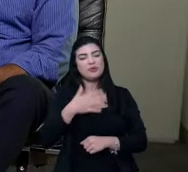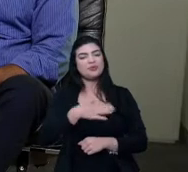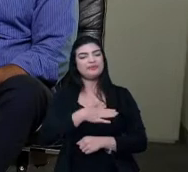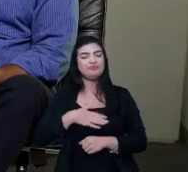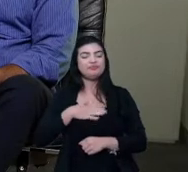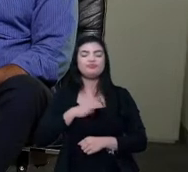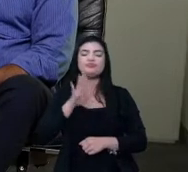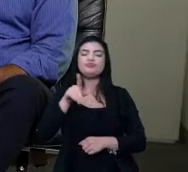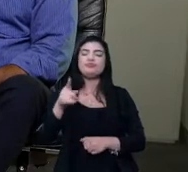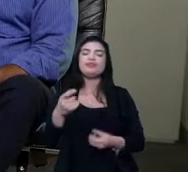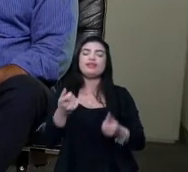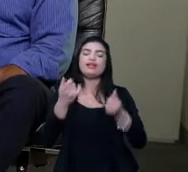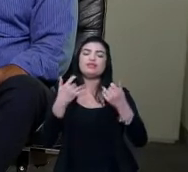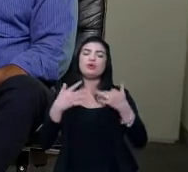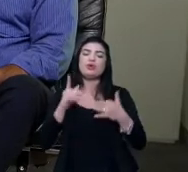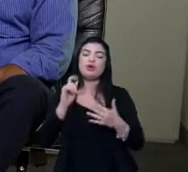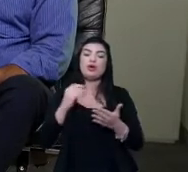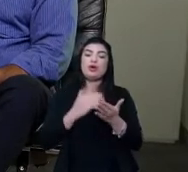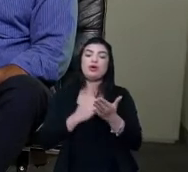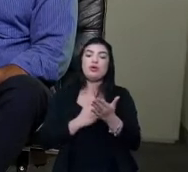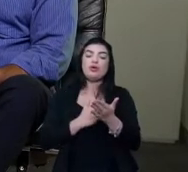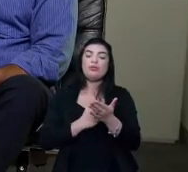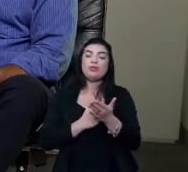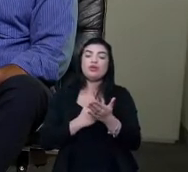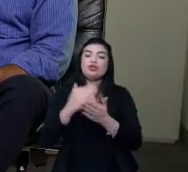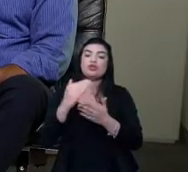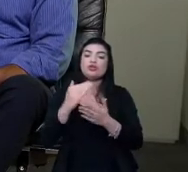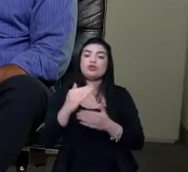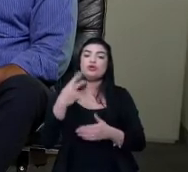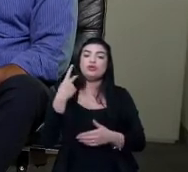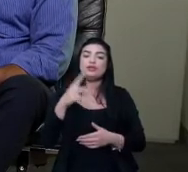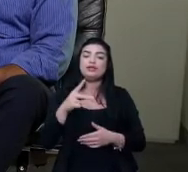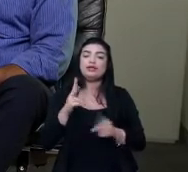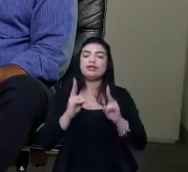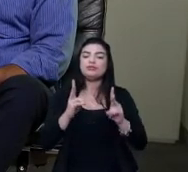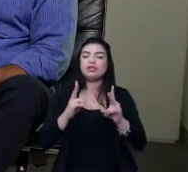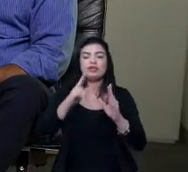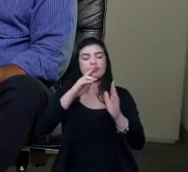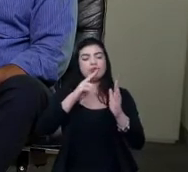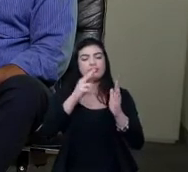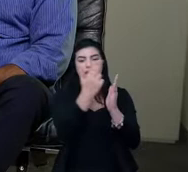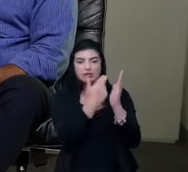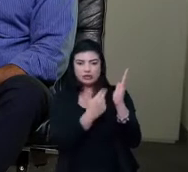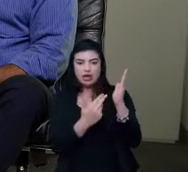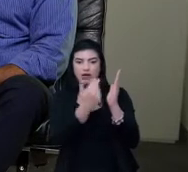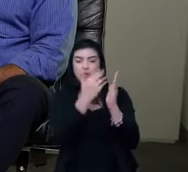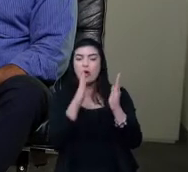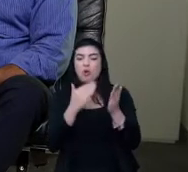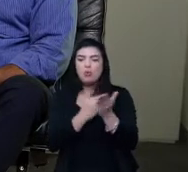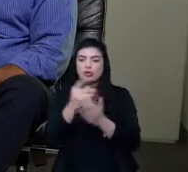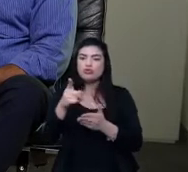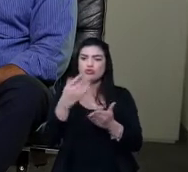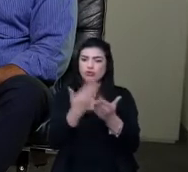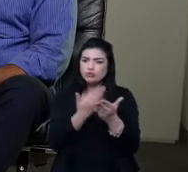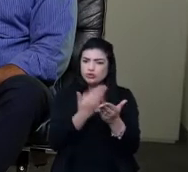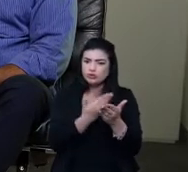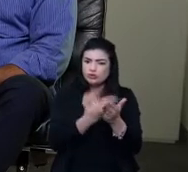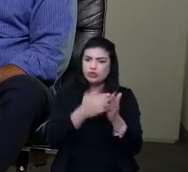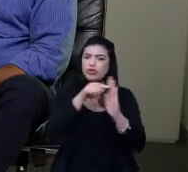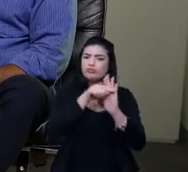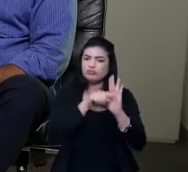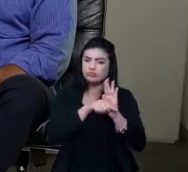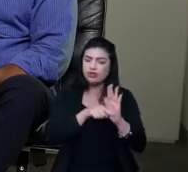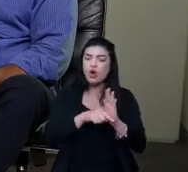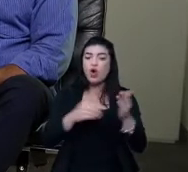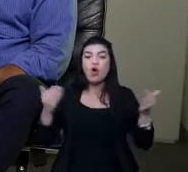que começou de uma forma, assim, ainda desenhando, mas passou a estudar. Você começou a estudar e hoje você se